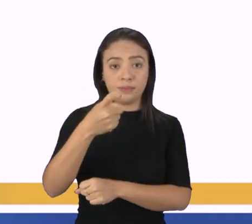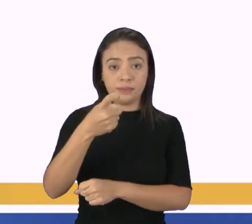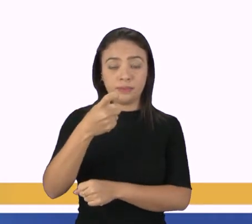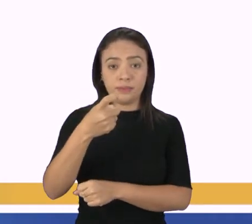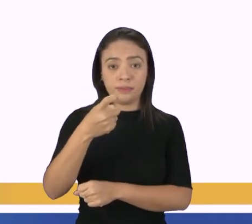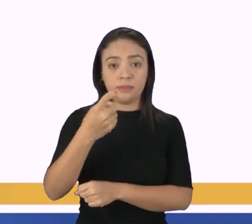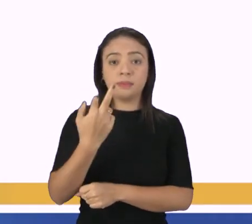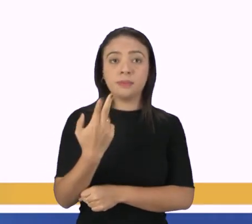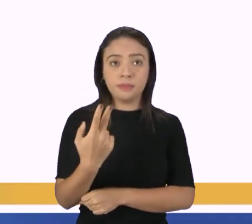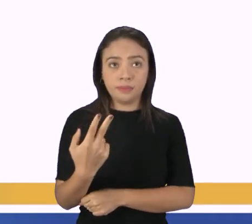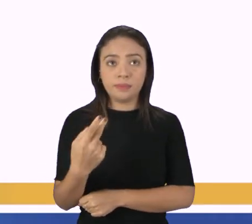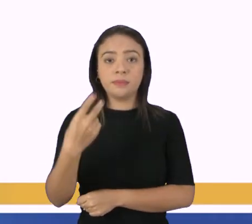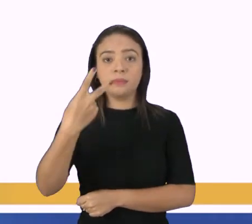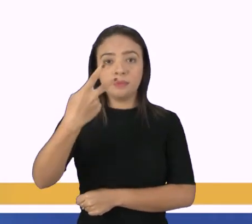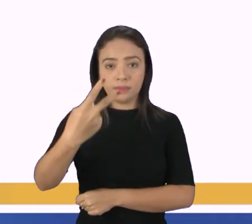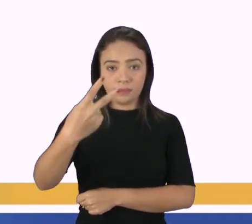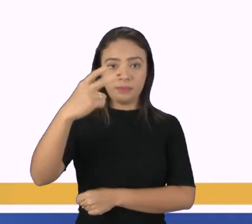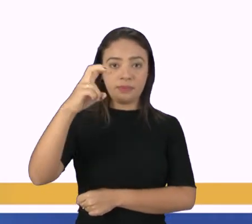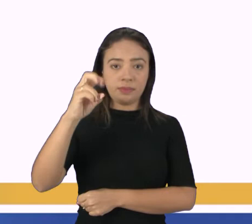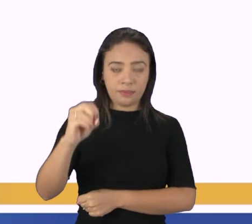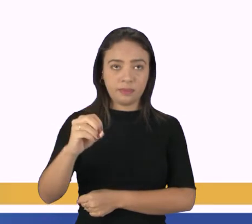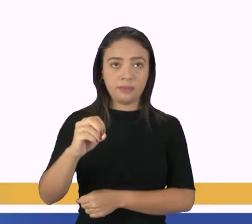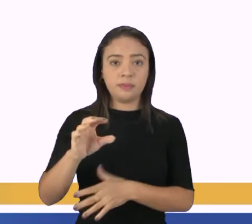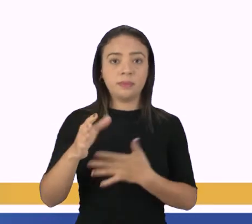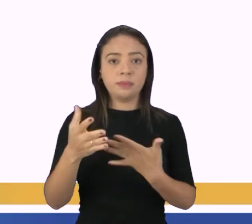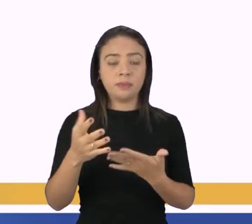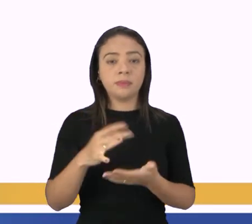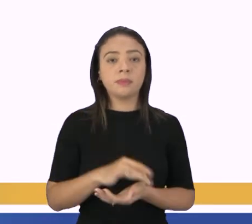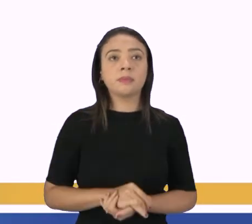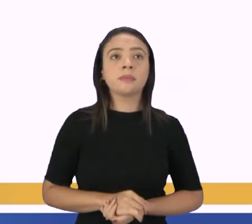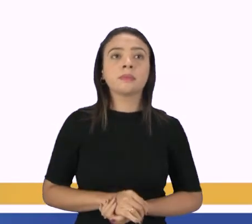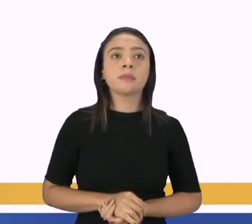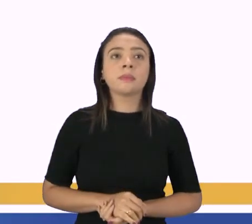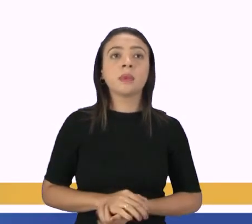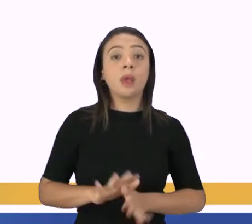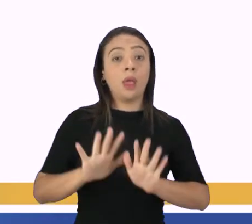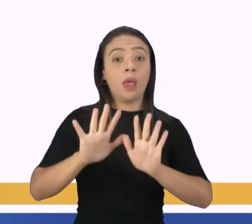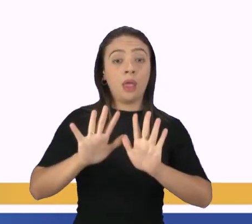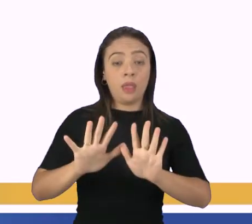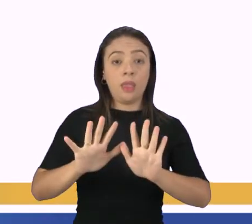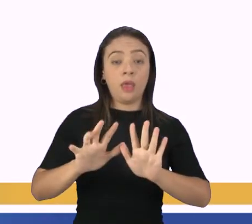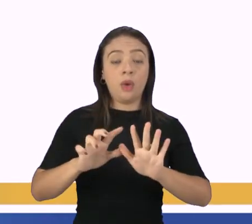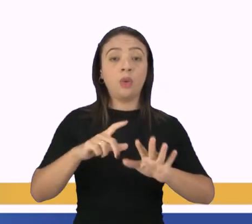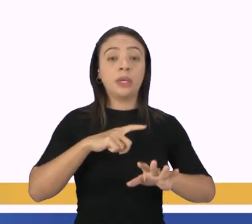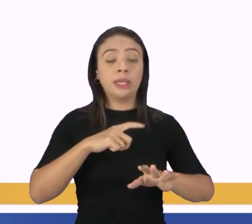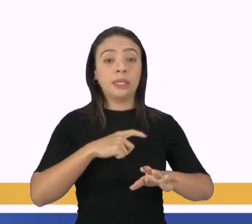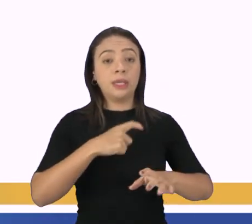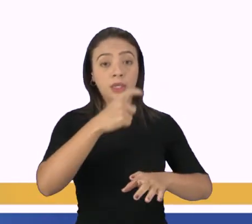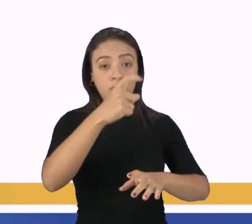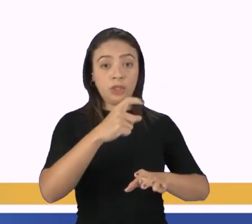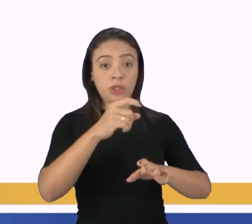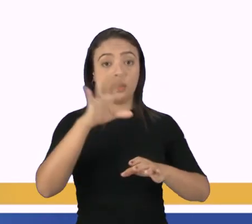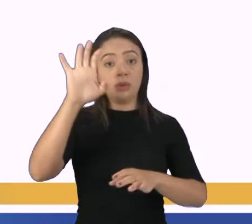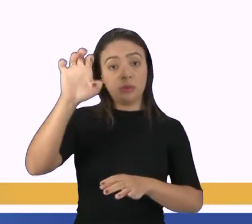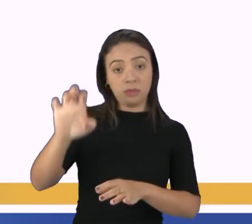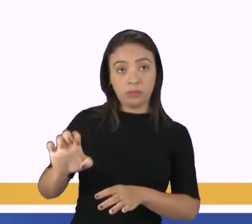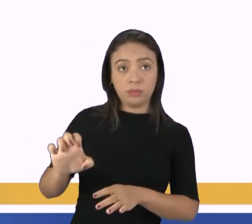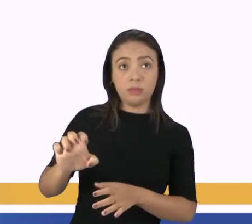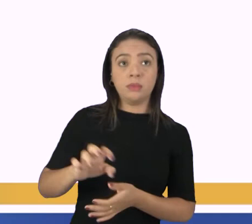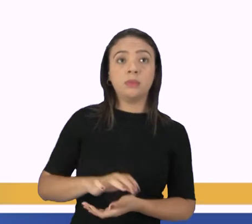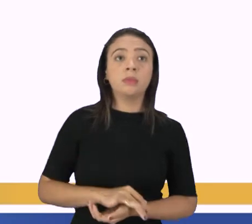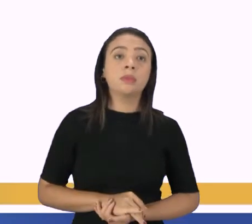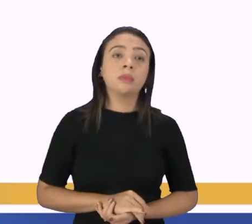né? Igual a 250. Então eu vou deixar esse termo que tem x do lado esquerdo, no